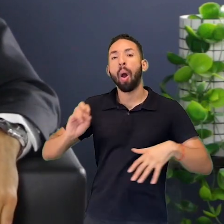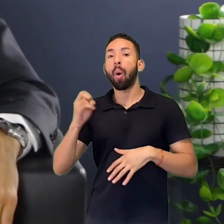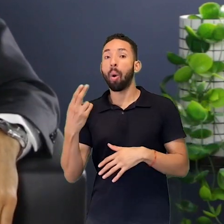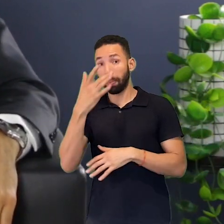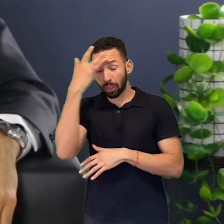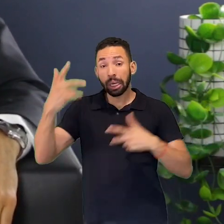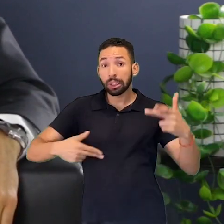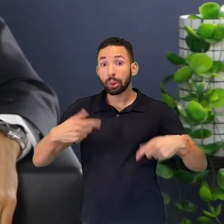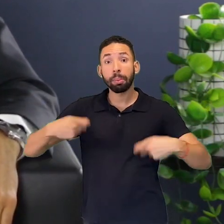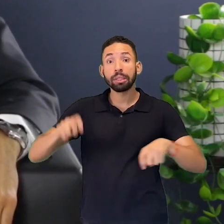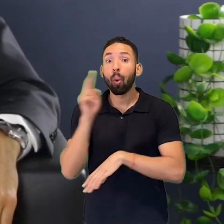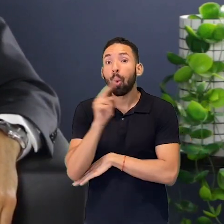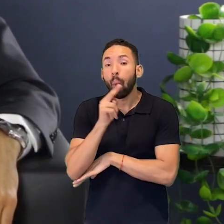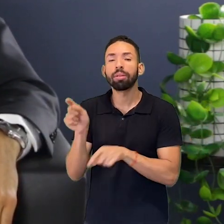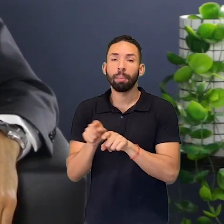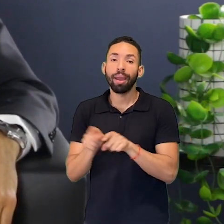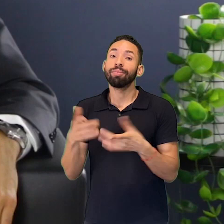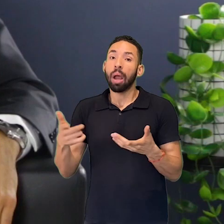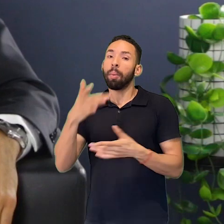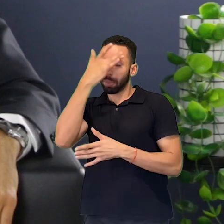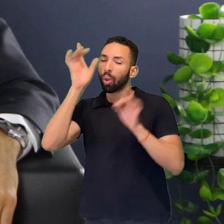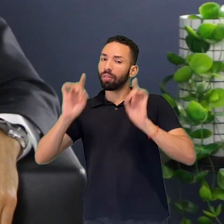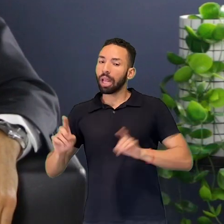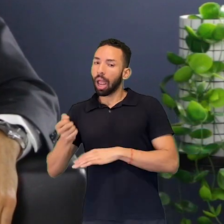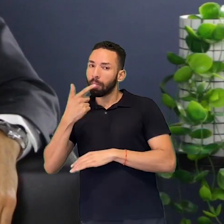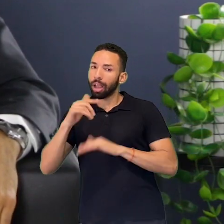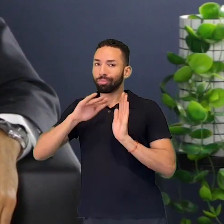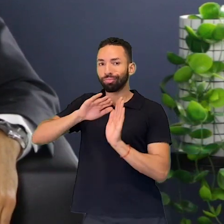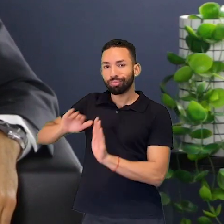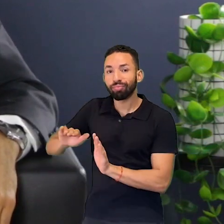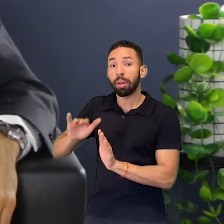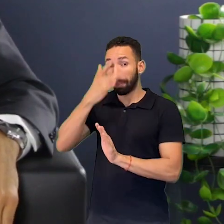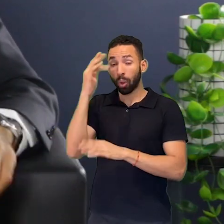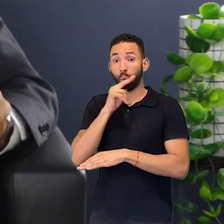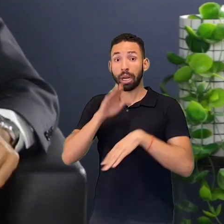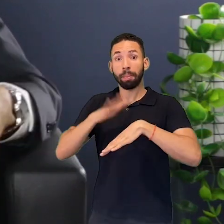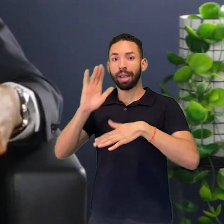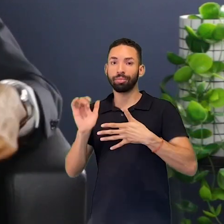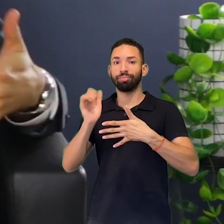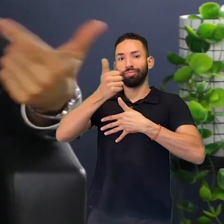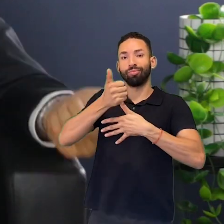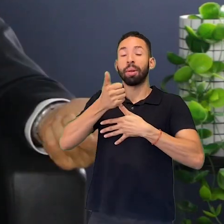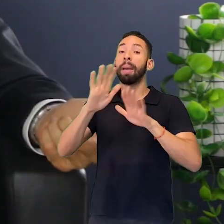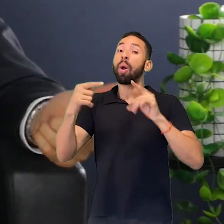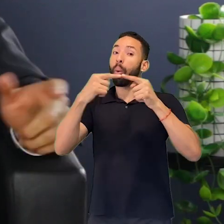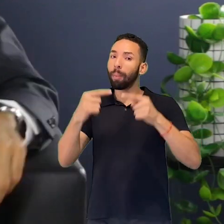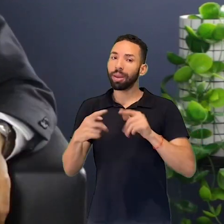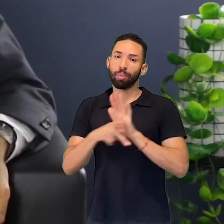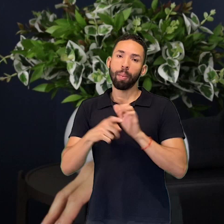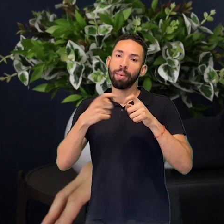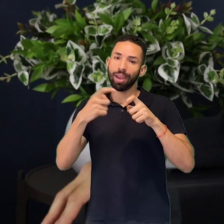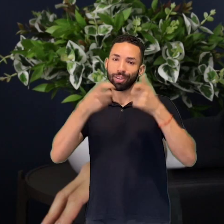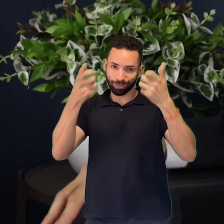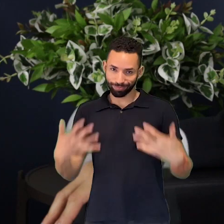avançado, pode pensar numa cirurgia de urgência, daí a prioridade é da pessoa que tem essa urgência segundo os critérios